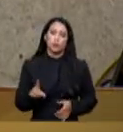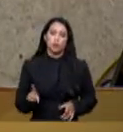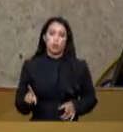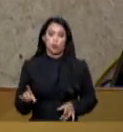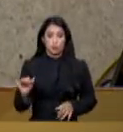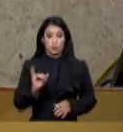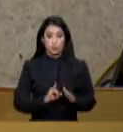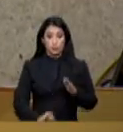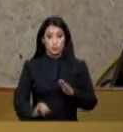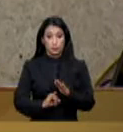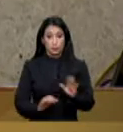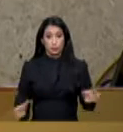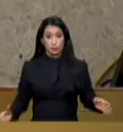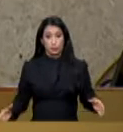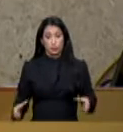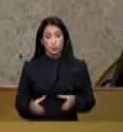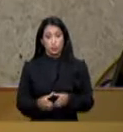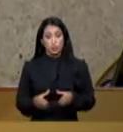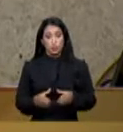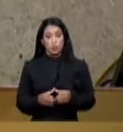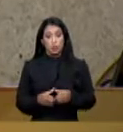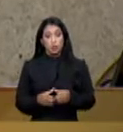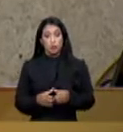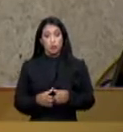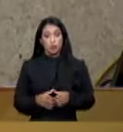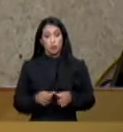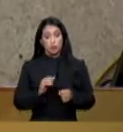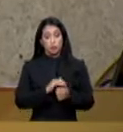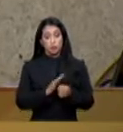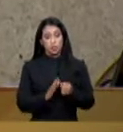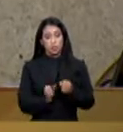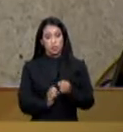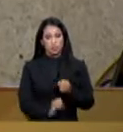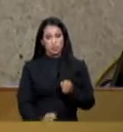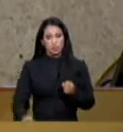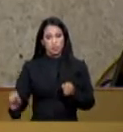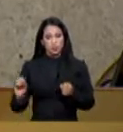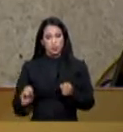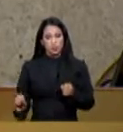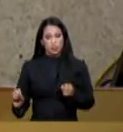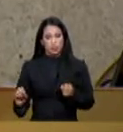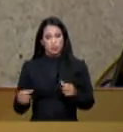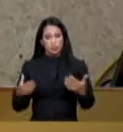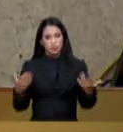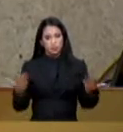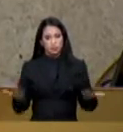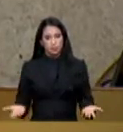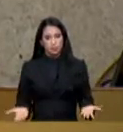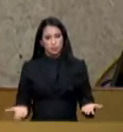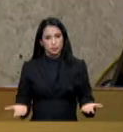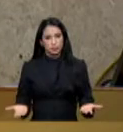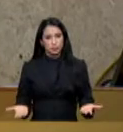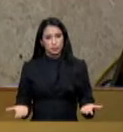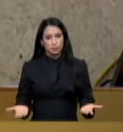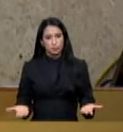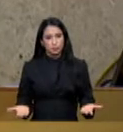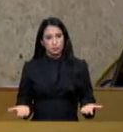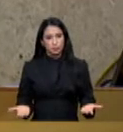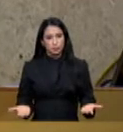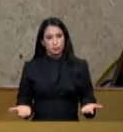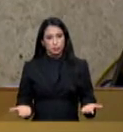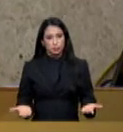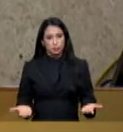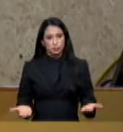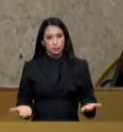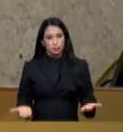a instituição do Comitê Interministerial de Saneamento Básico. Então, digamos assim, eu